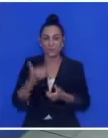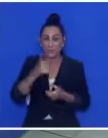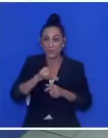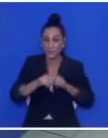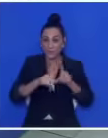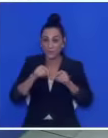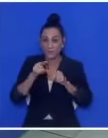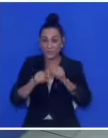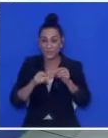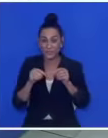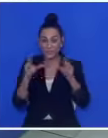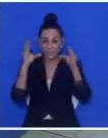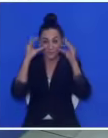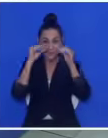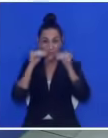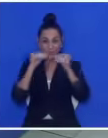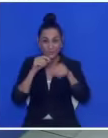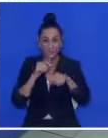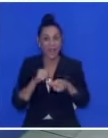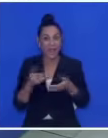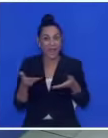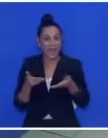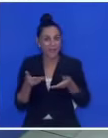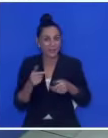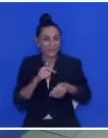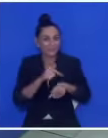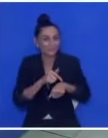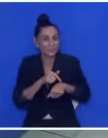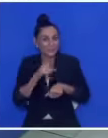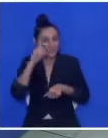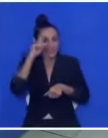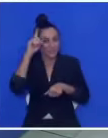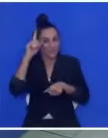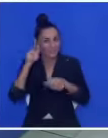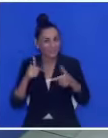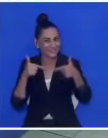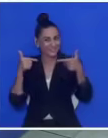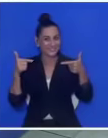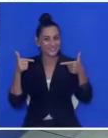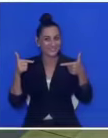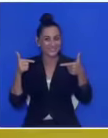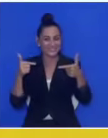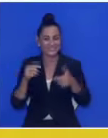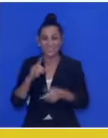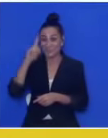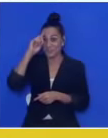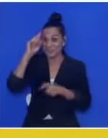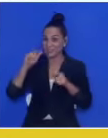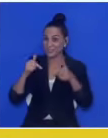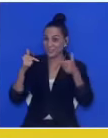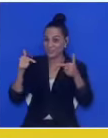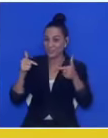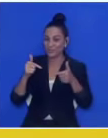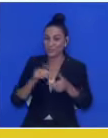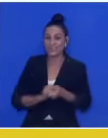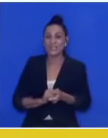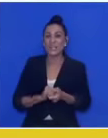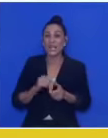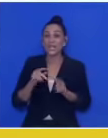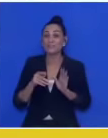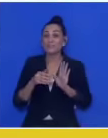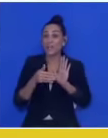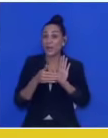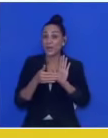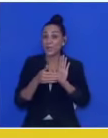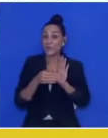Vamos ao próximo sorteio da noite. Hora de saber se hoje é o seu dia de sorte. Dia de sorte é a modalidade em que você